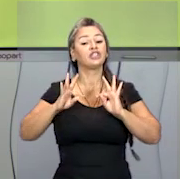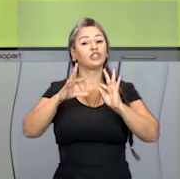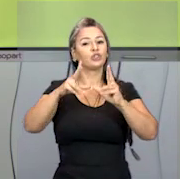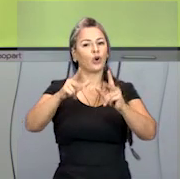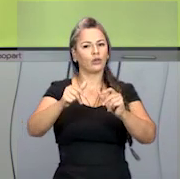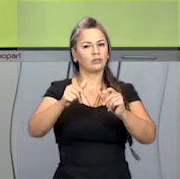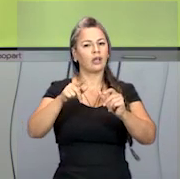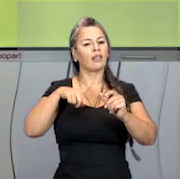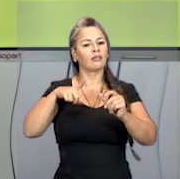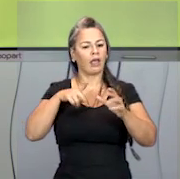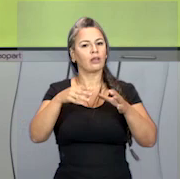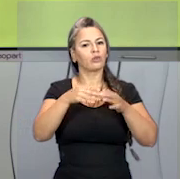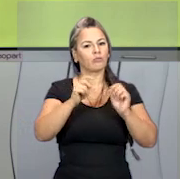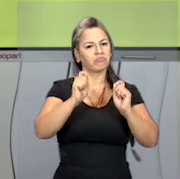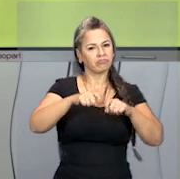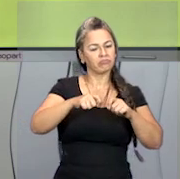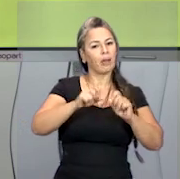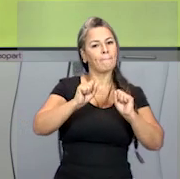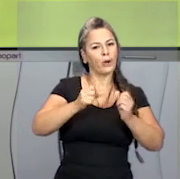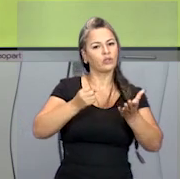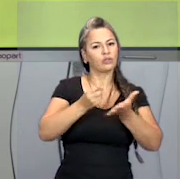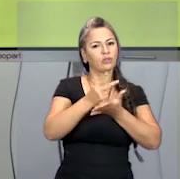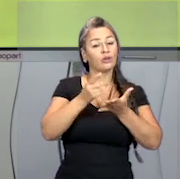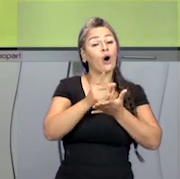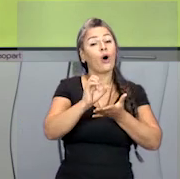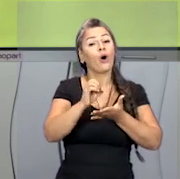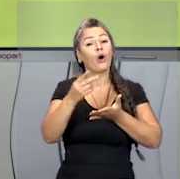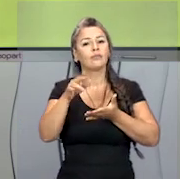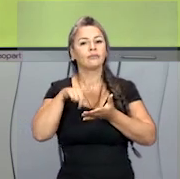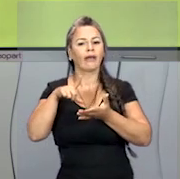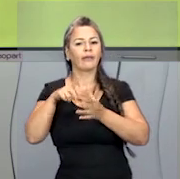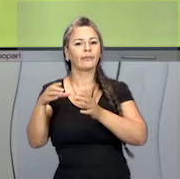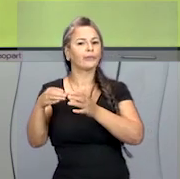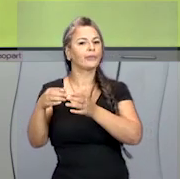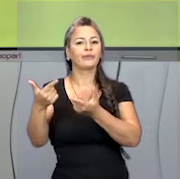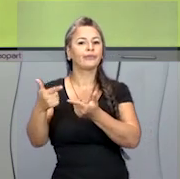dinâmica, principalmente a população mais pobre.